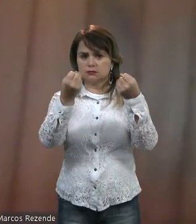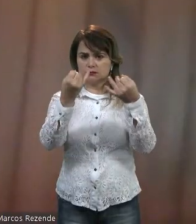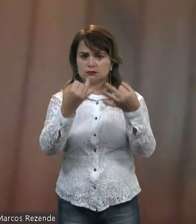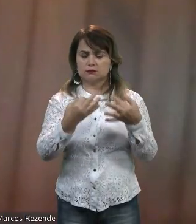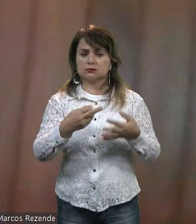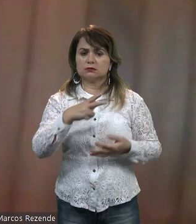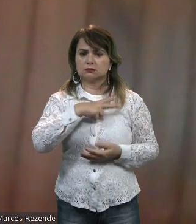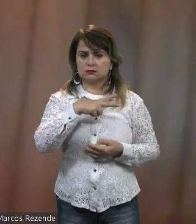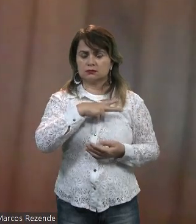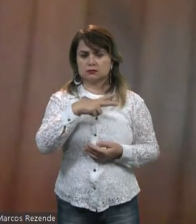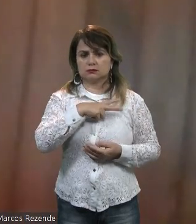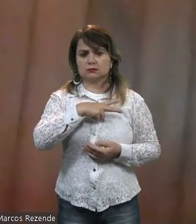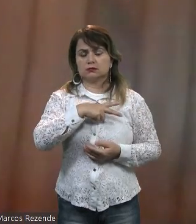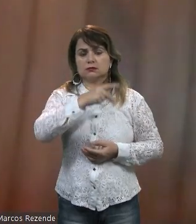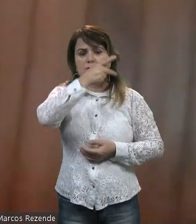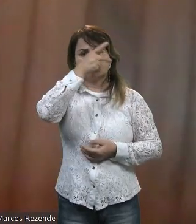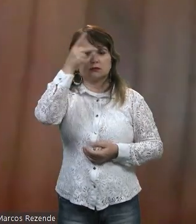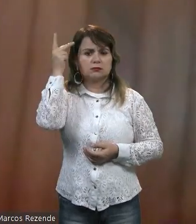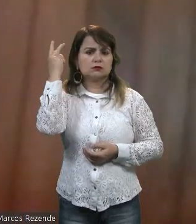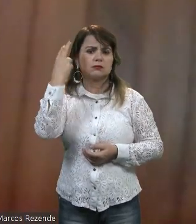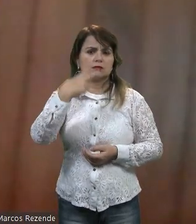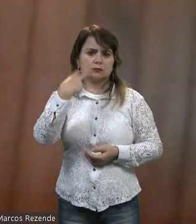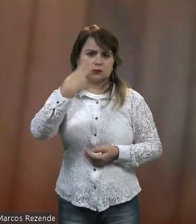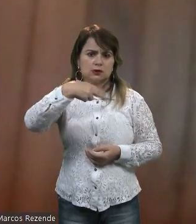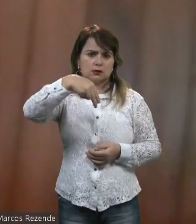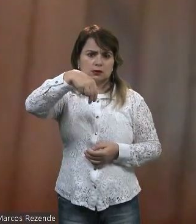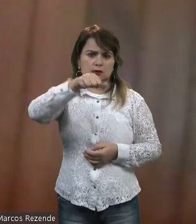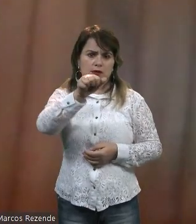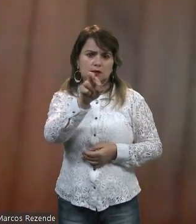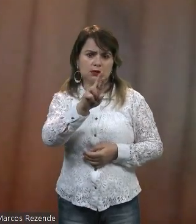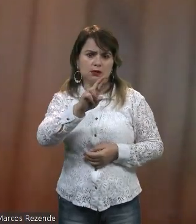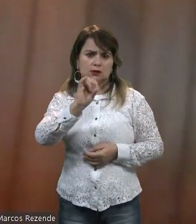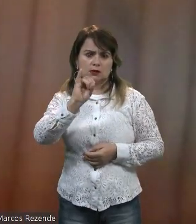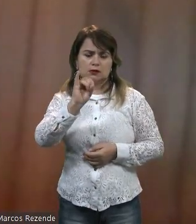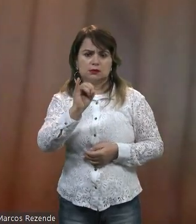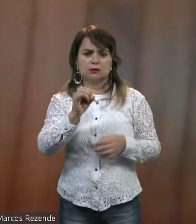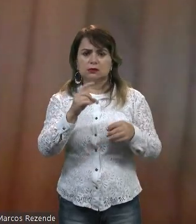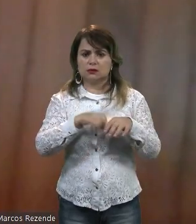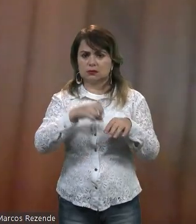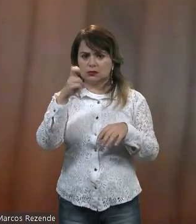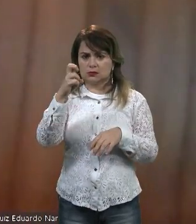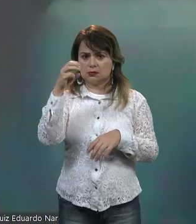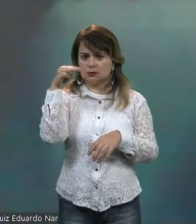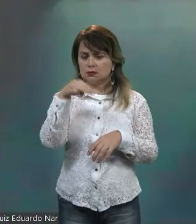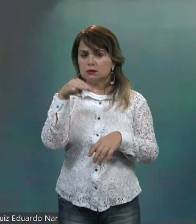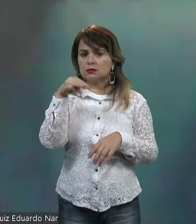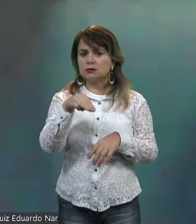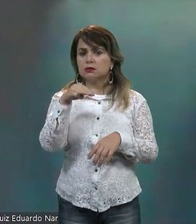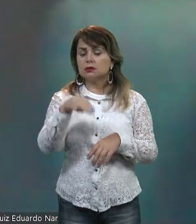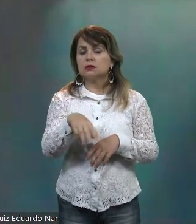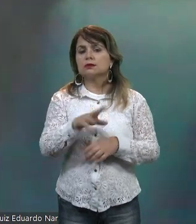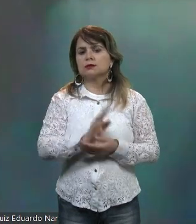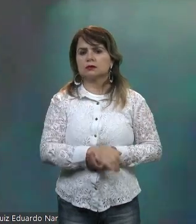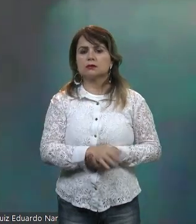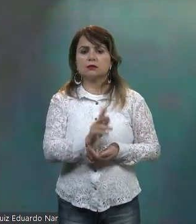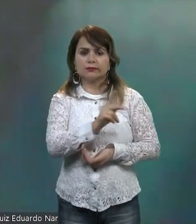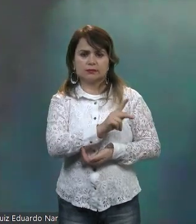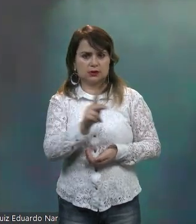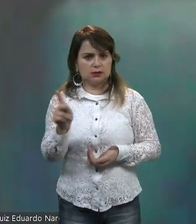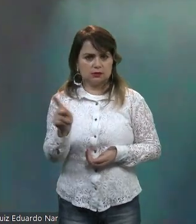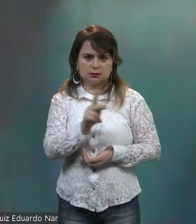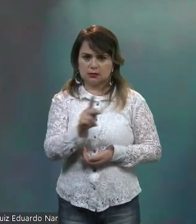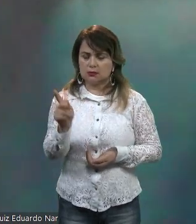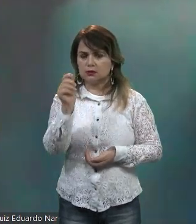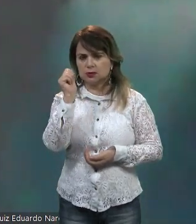Em explicações pessoais, vereador Luiz Eduardo Nardi, que dispõe de 5 minutos. Senhor presidente, senhores vereadores,